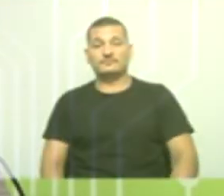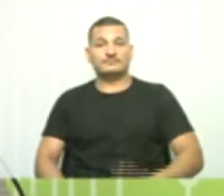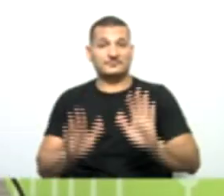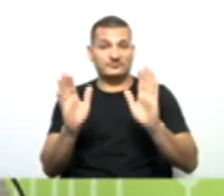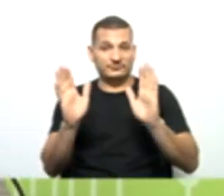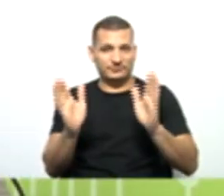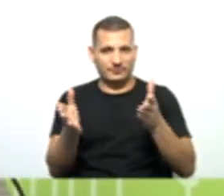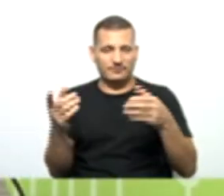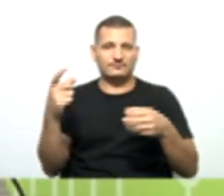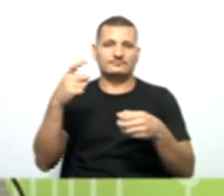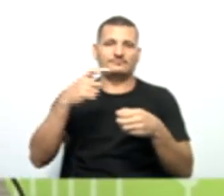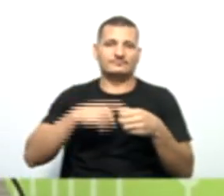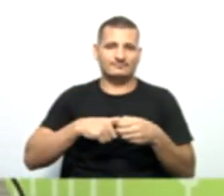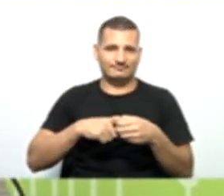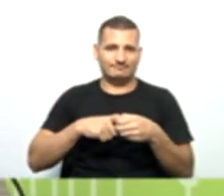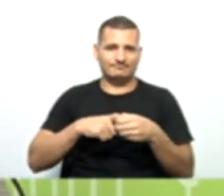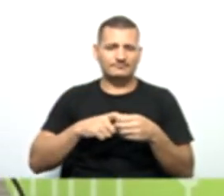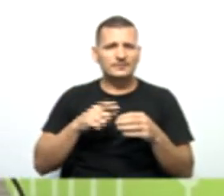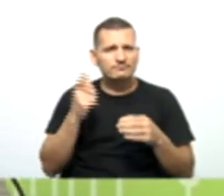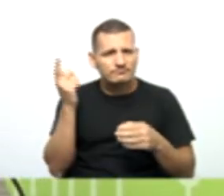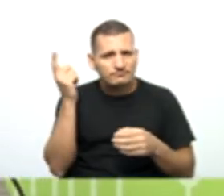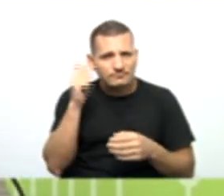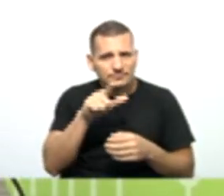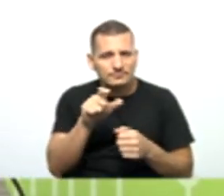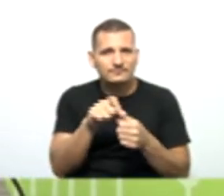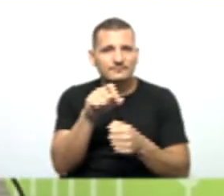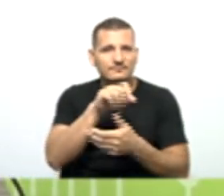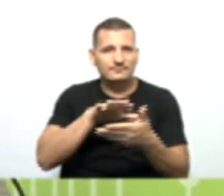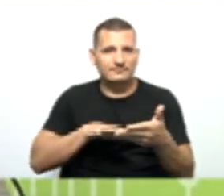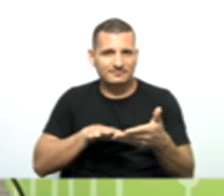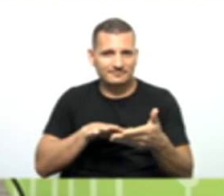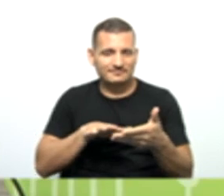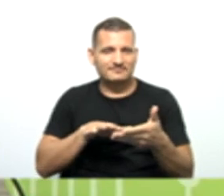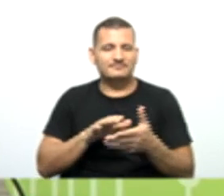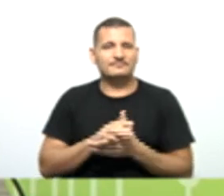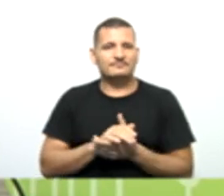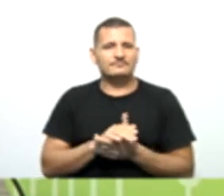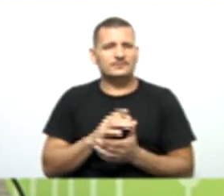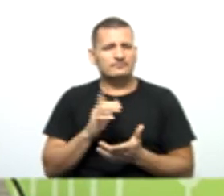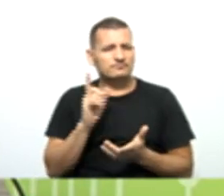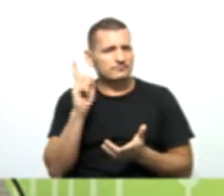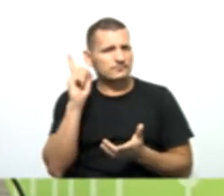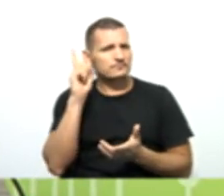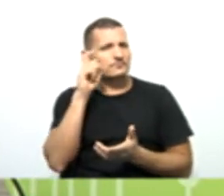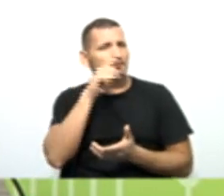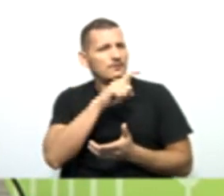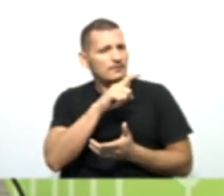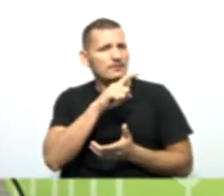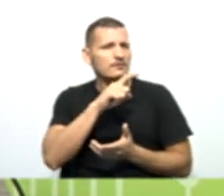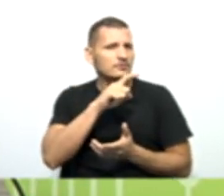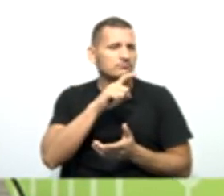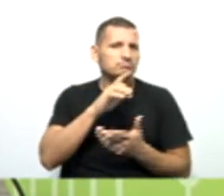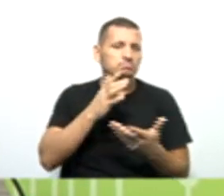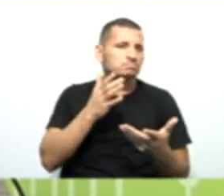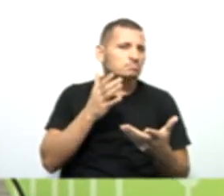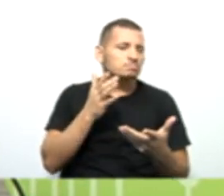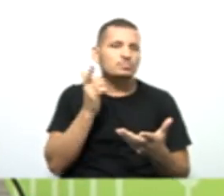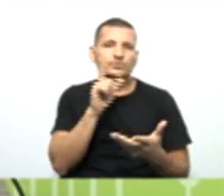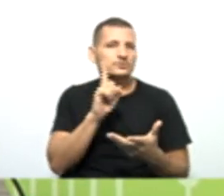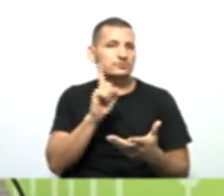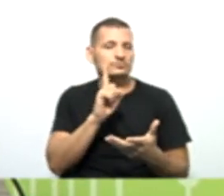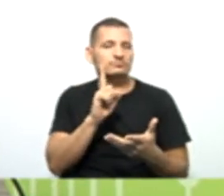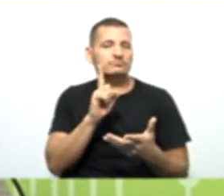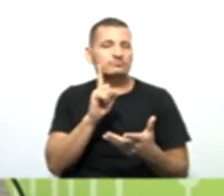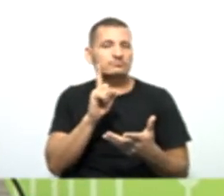estamos de volta, né? Vocês conseguiram realizar as atividades? Vocês tiveram alguma dificuldade? Vocês não conseguiram? Quem